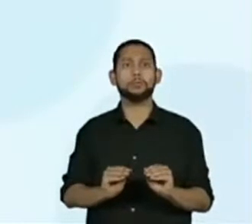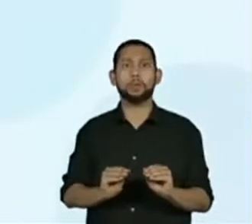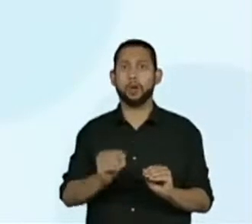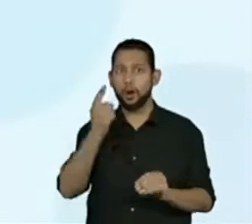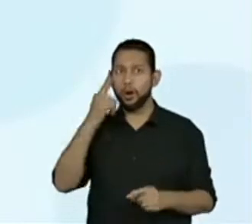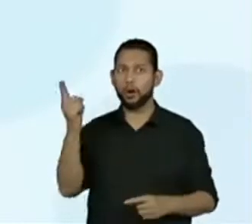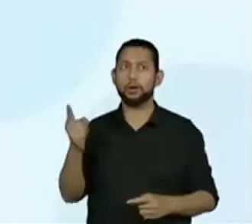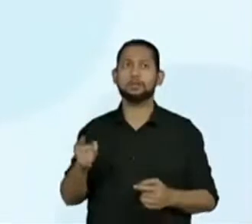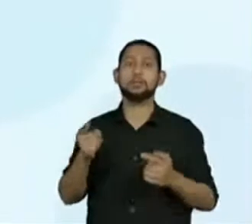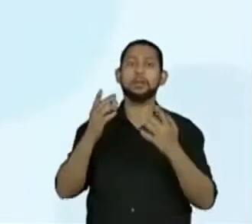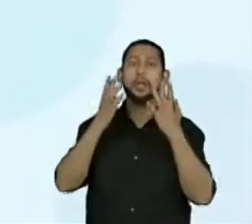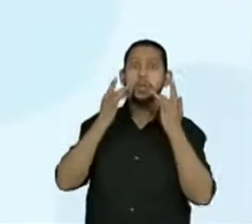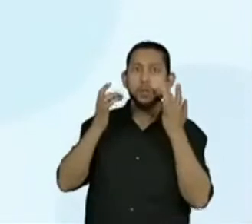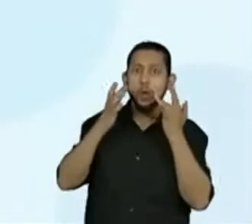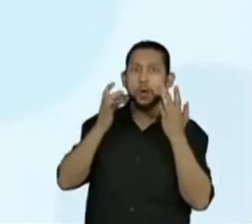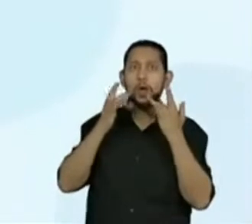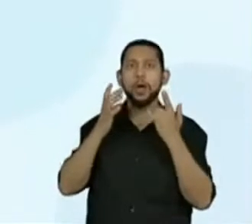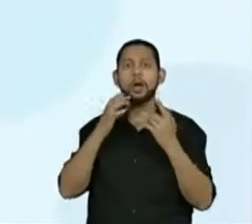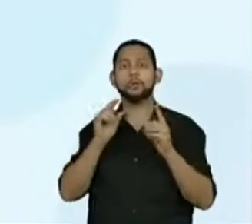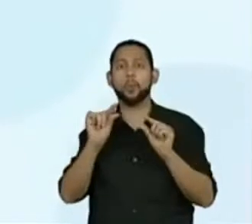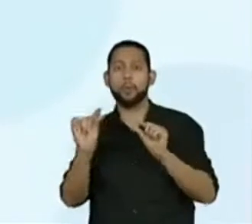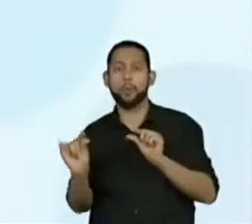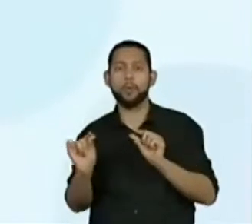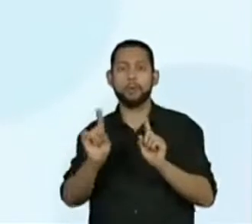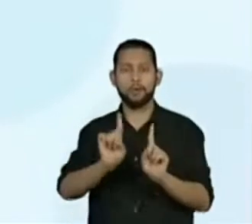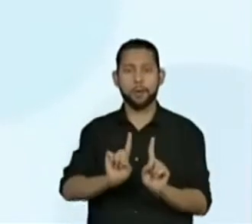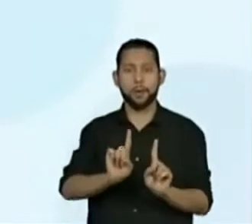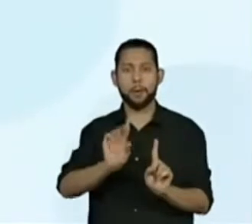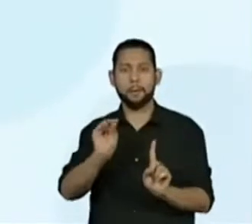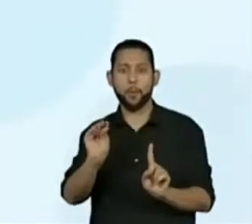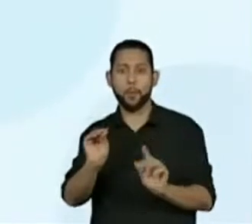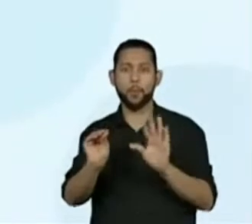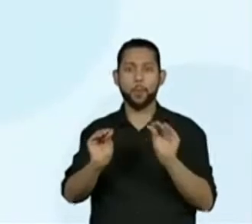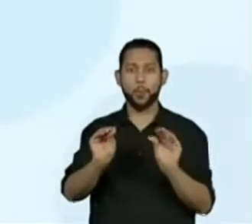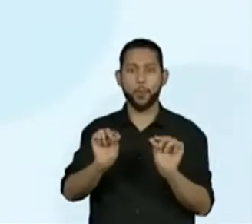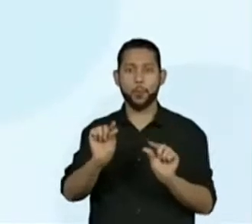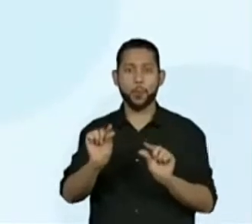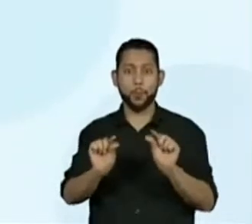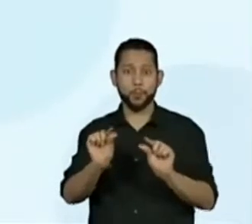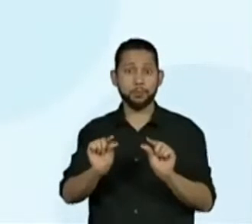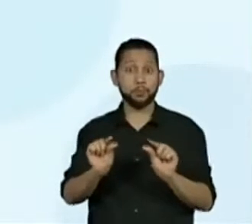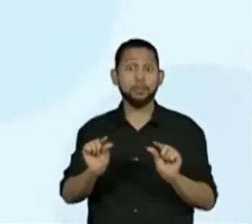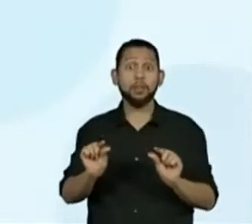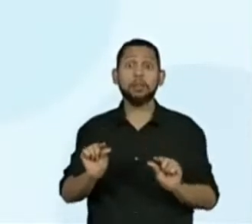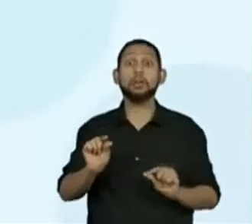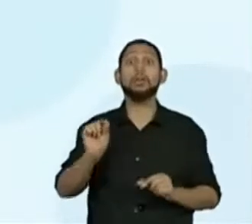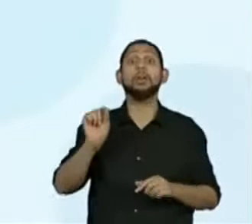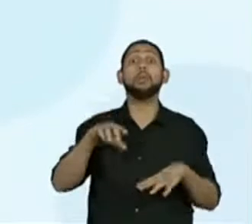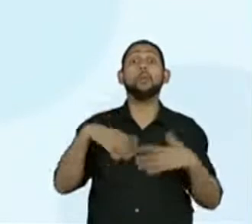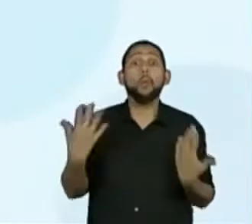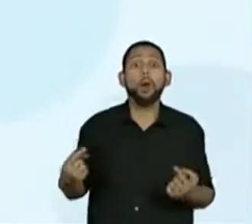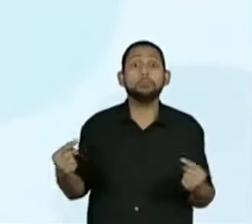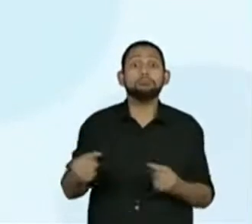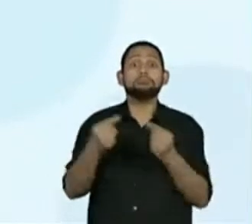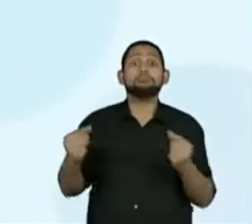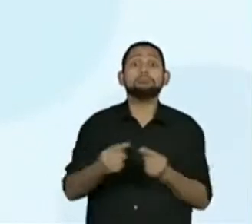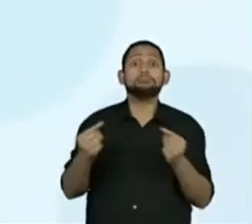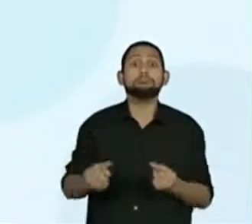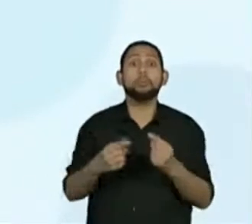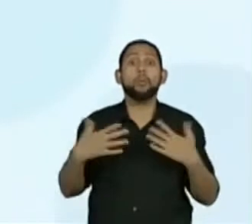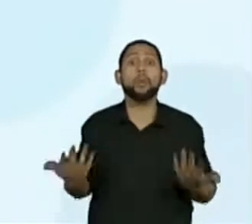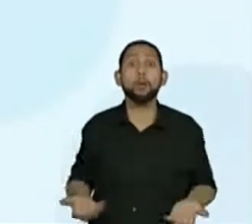formatos e agora eu não coloquei Qual o poema ser apresentado em qual formato